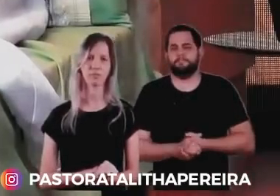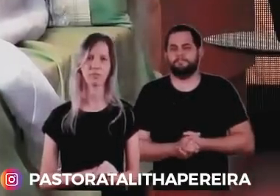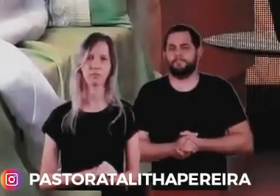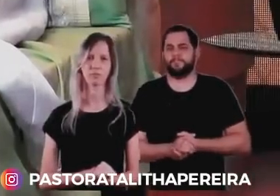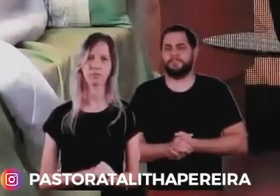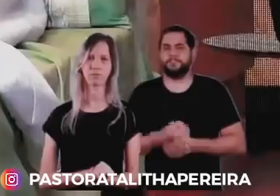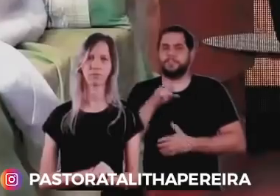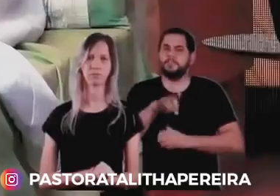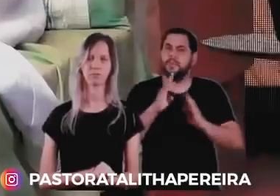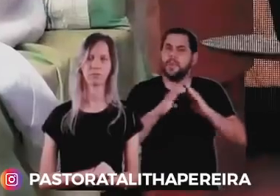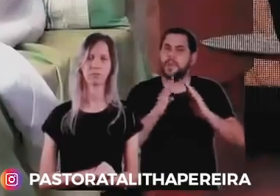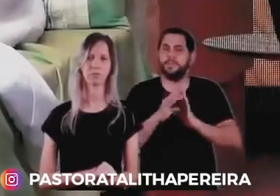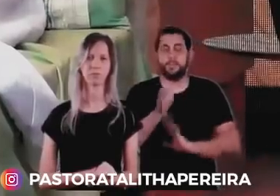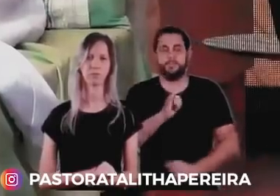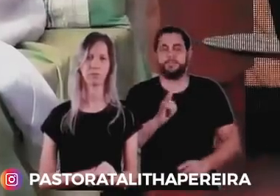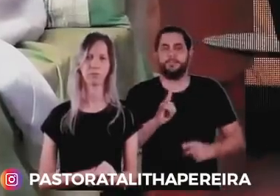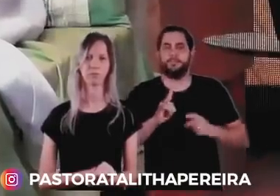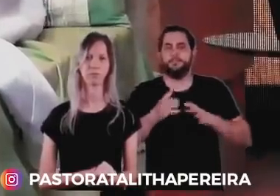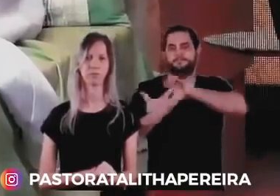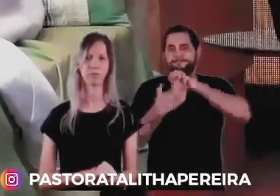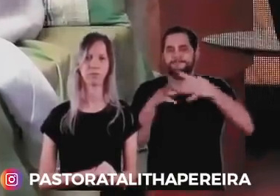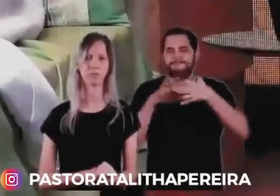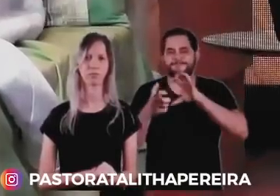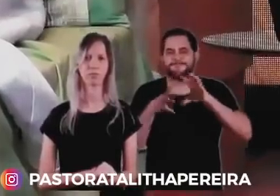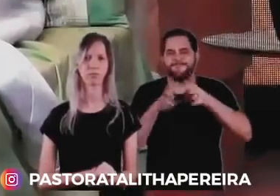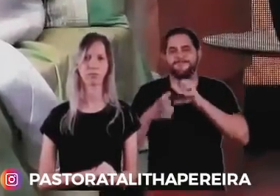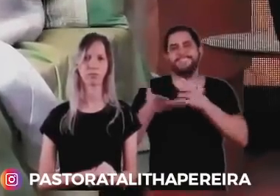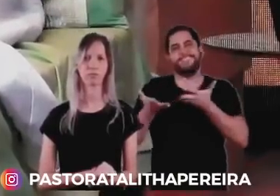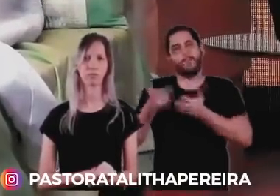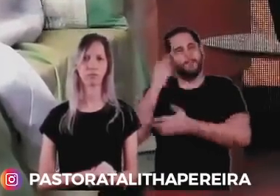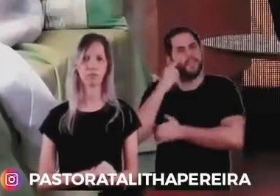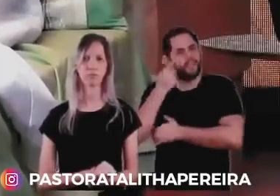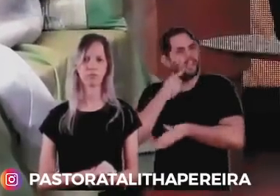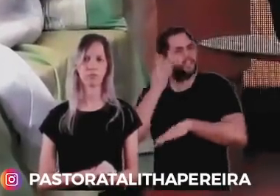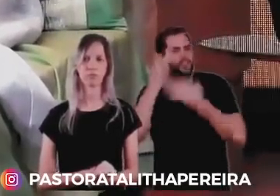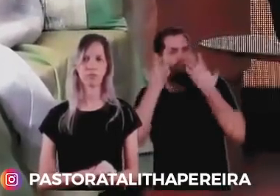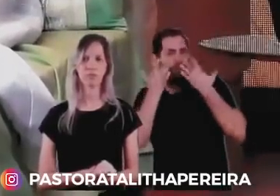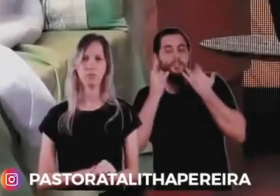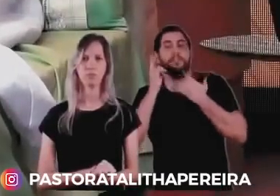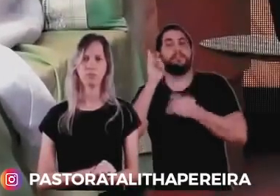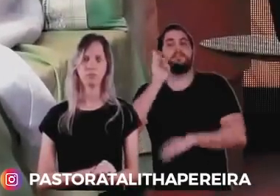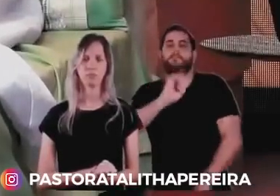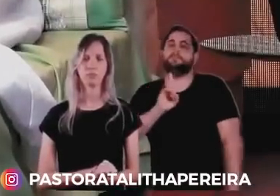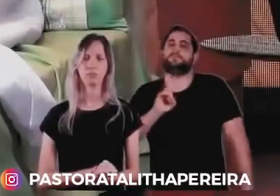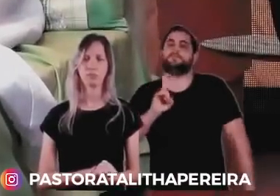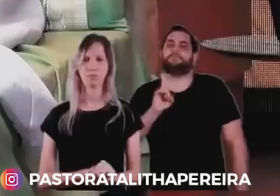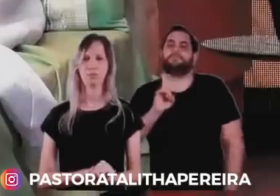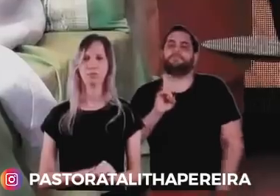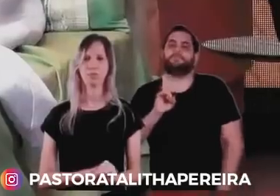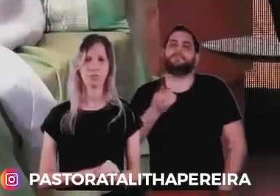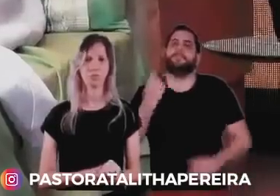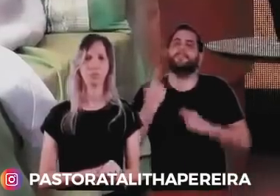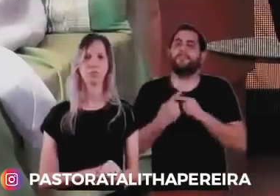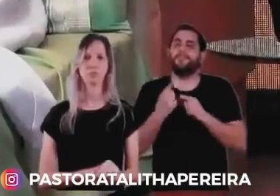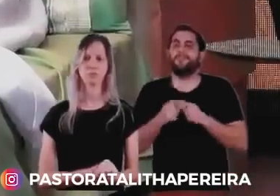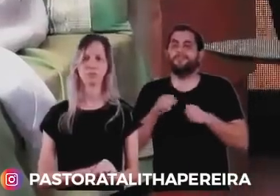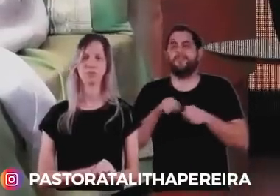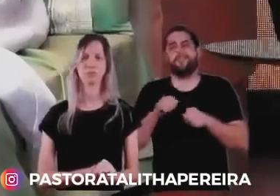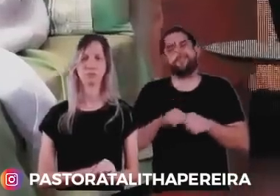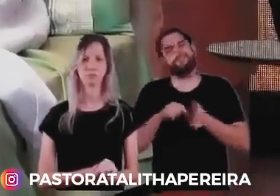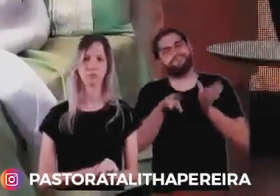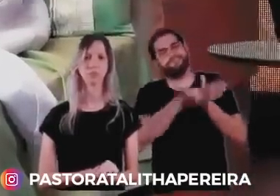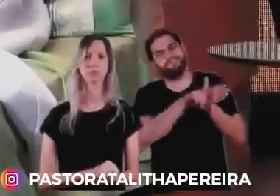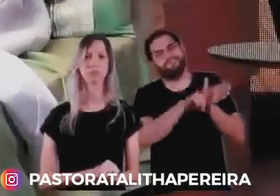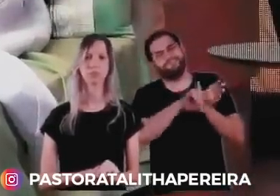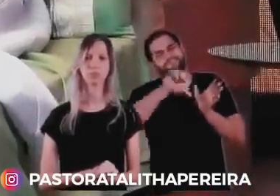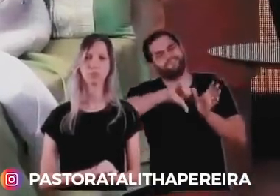sua casa. Discussões e brigas, como a gente viu aqui na cena, não leve, porque isso gera desgaste, negativo,